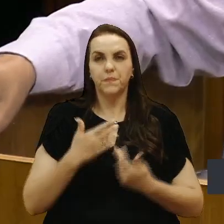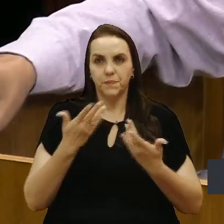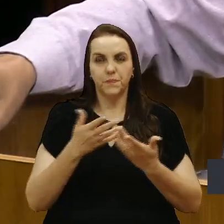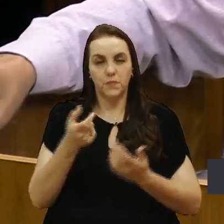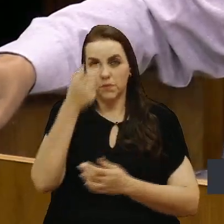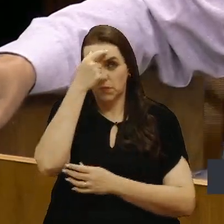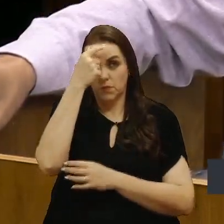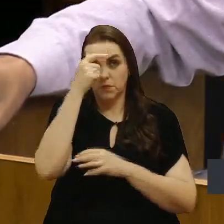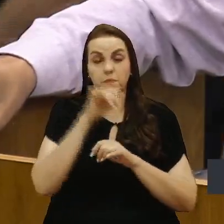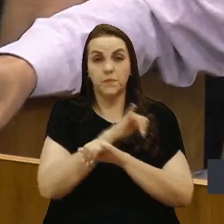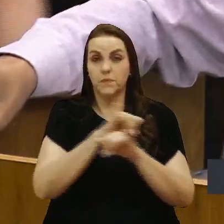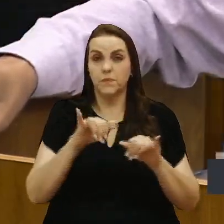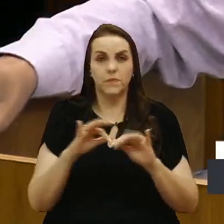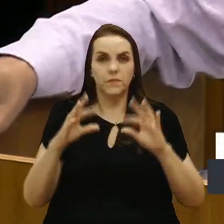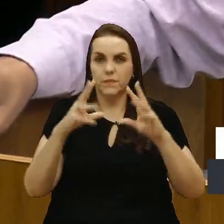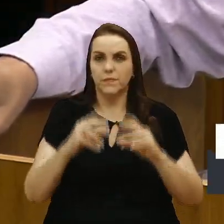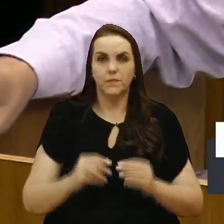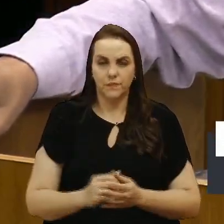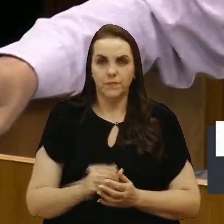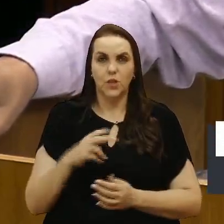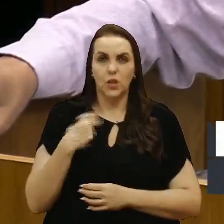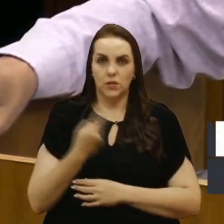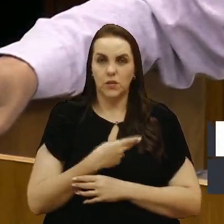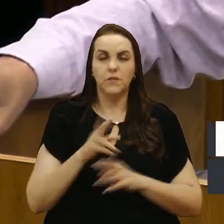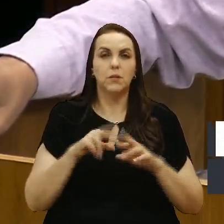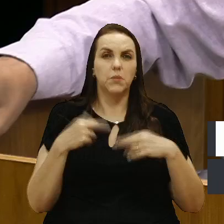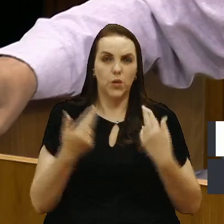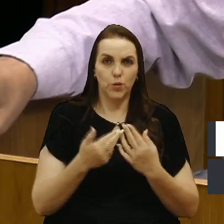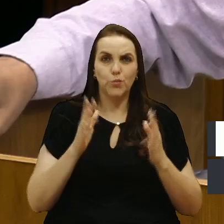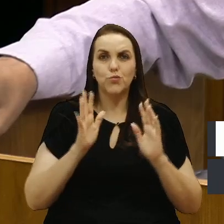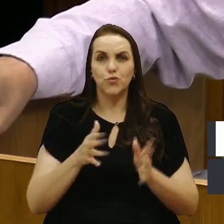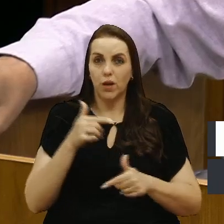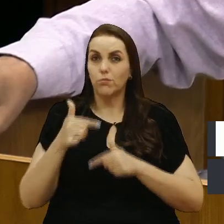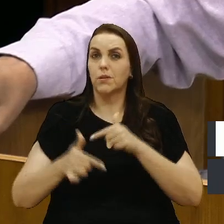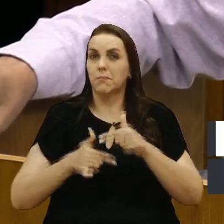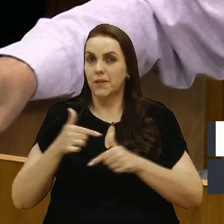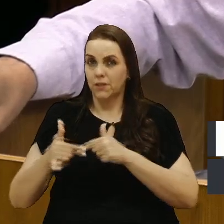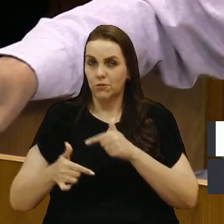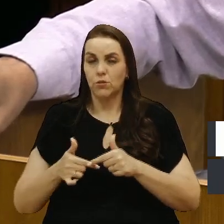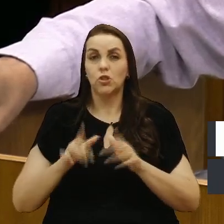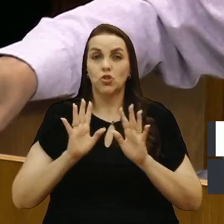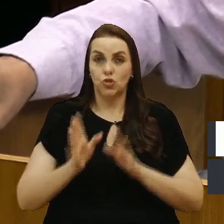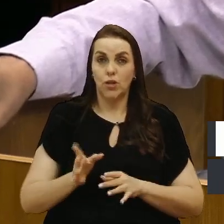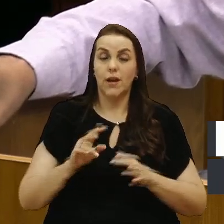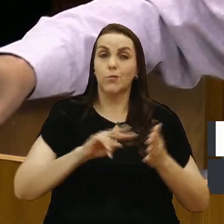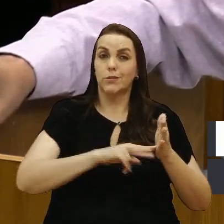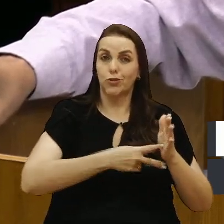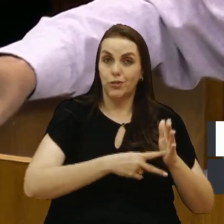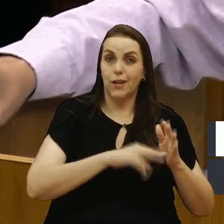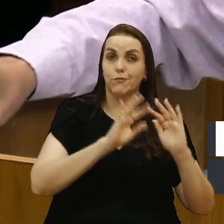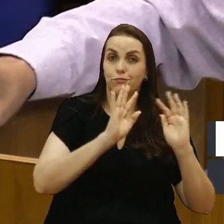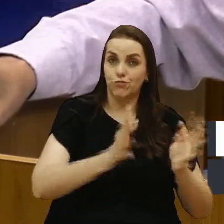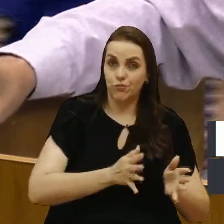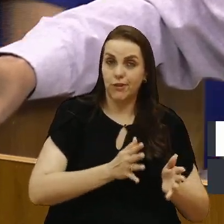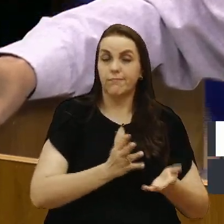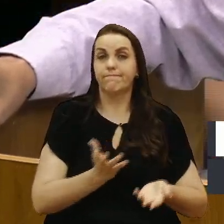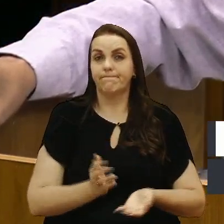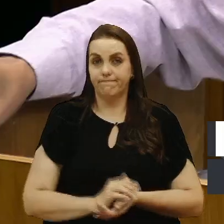cientes aqui, nós fizemos reuniões já com os trabalhadores, fizemos reuniões com o sindicato dos